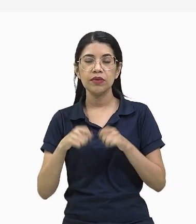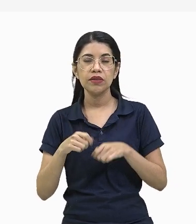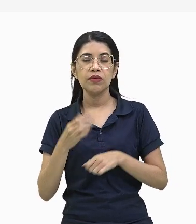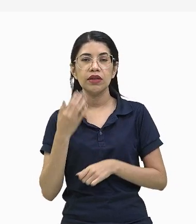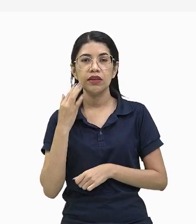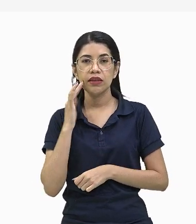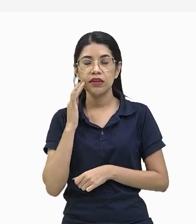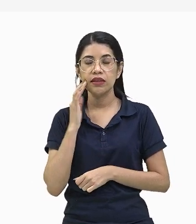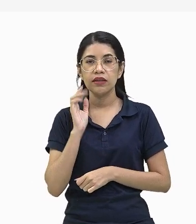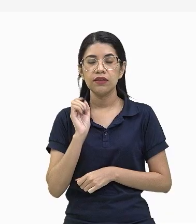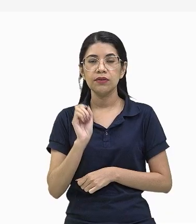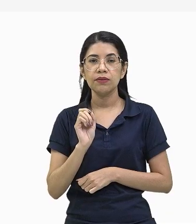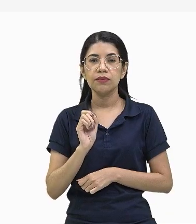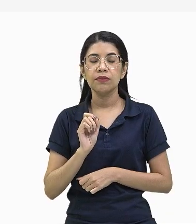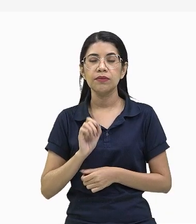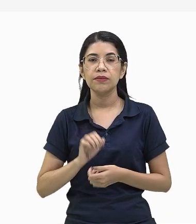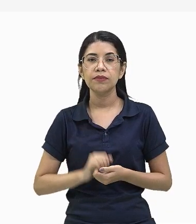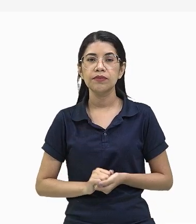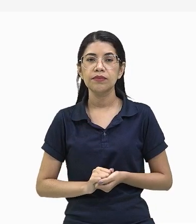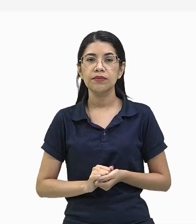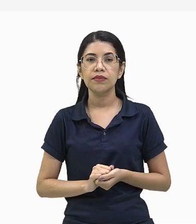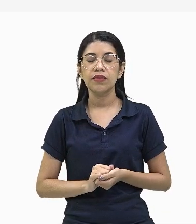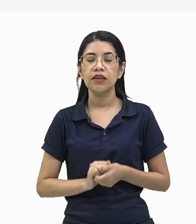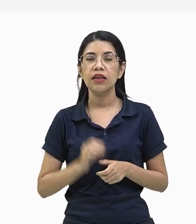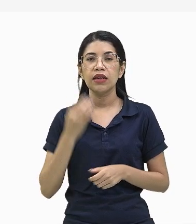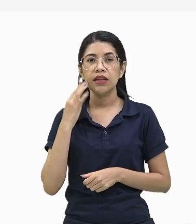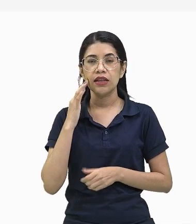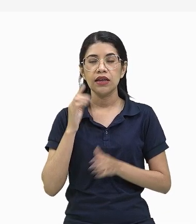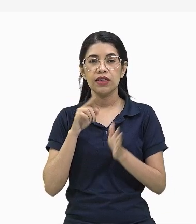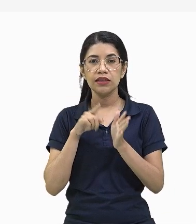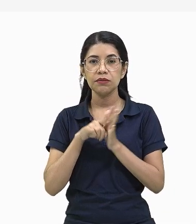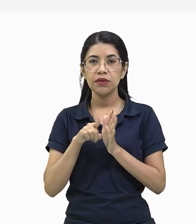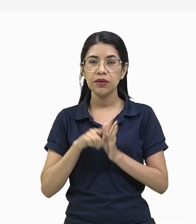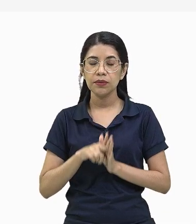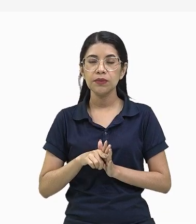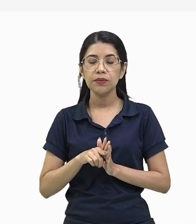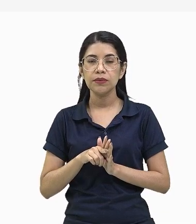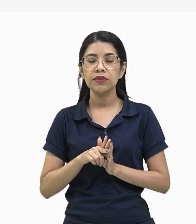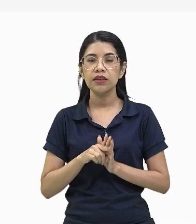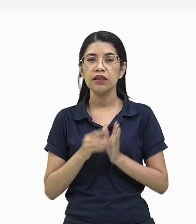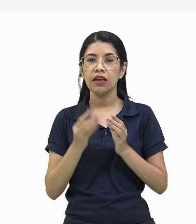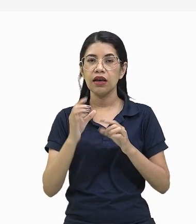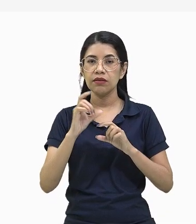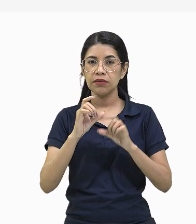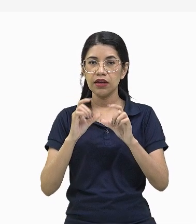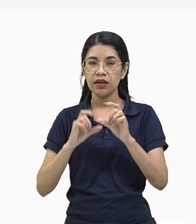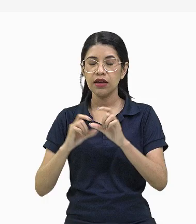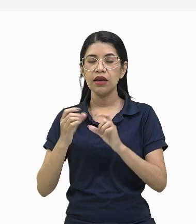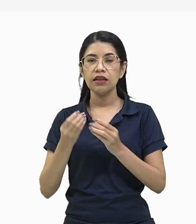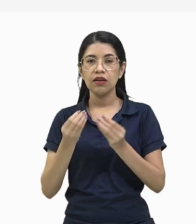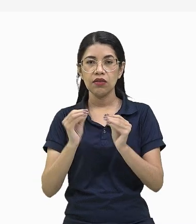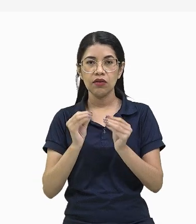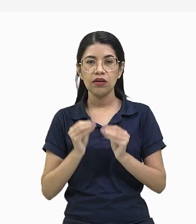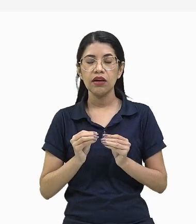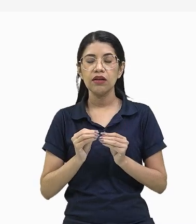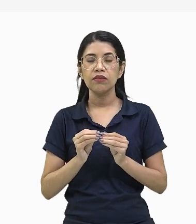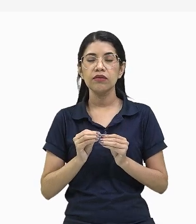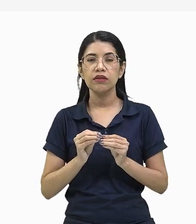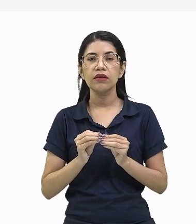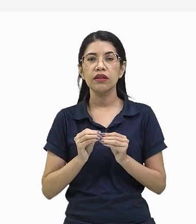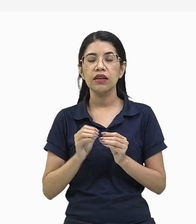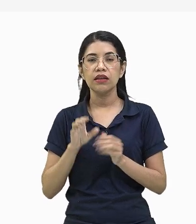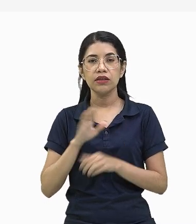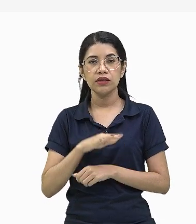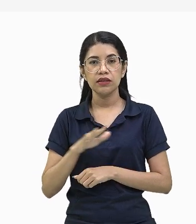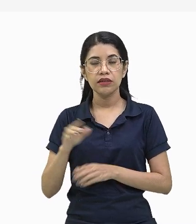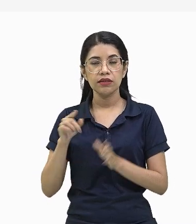consiga entender as perguntas, né, que as crianças, nesse caso, estão fazendo,